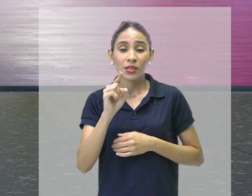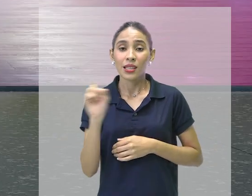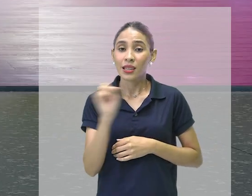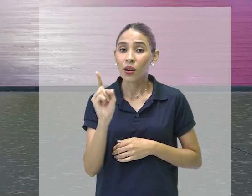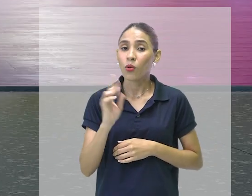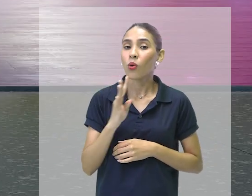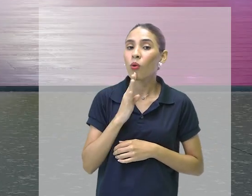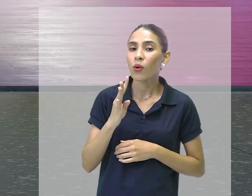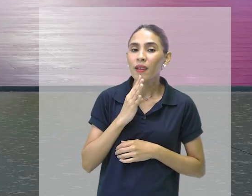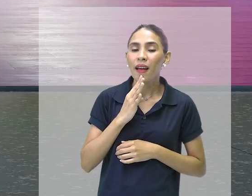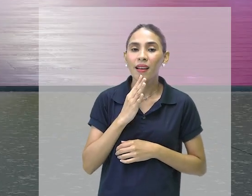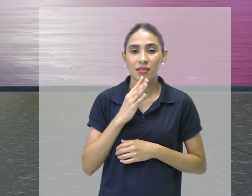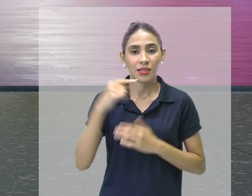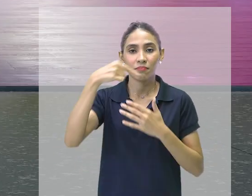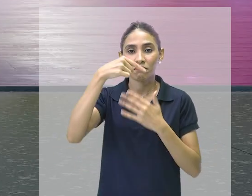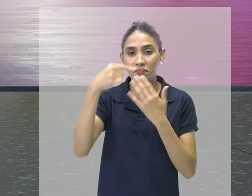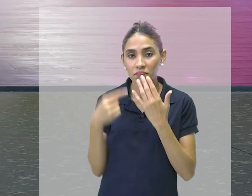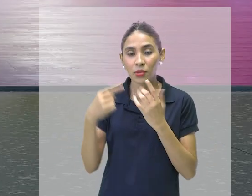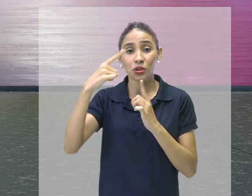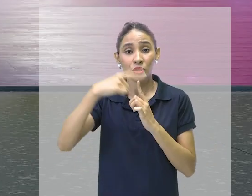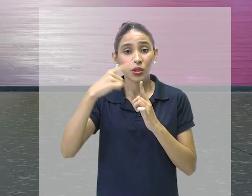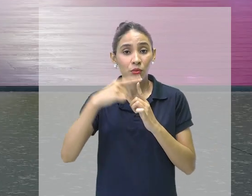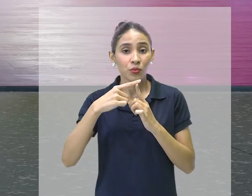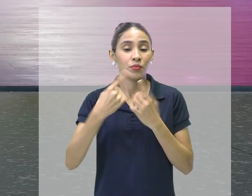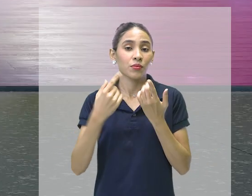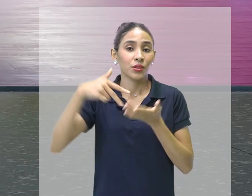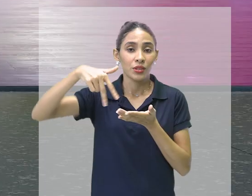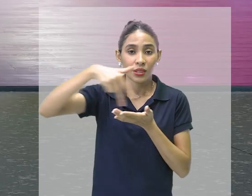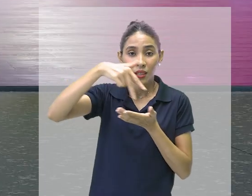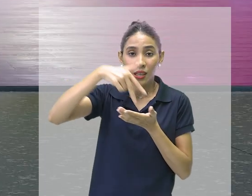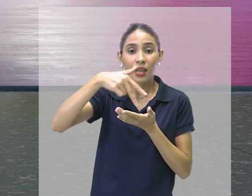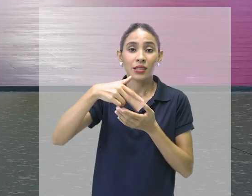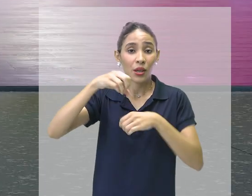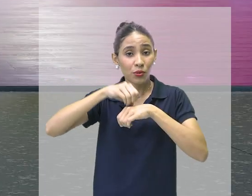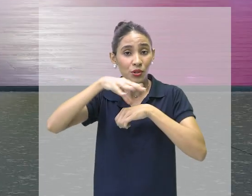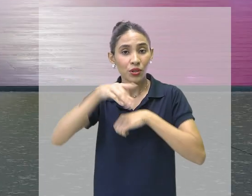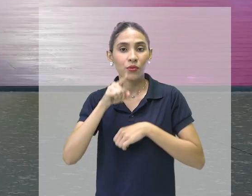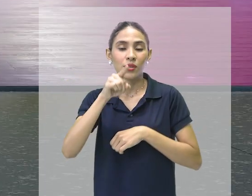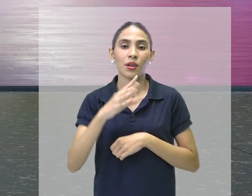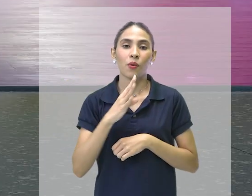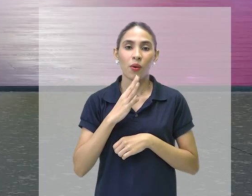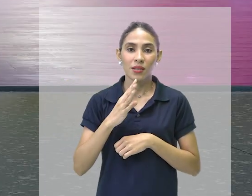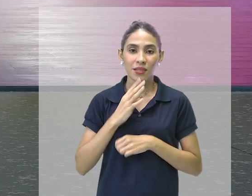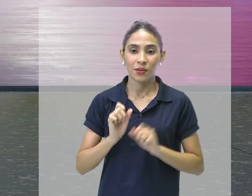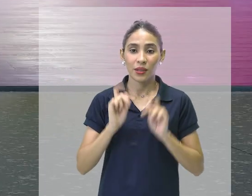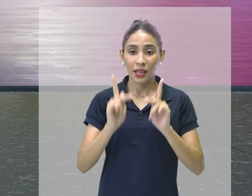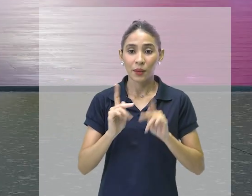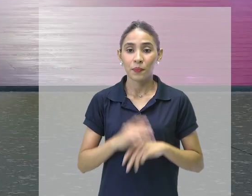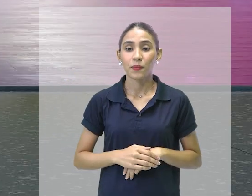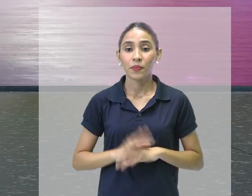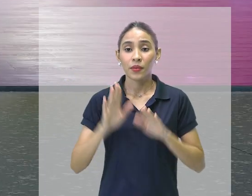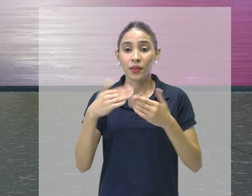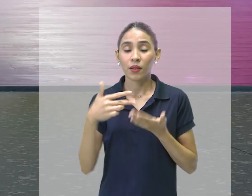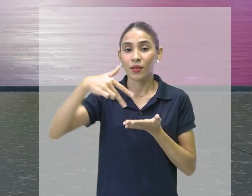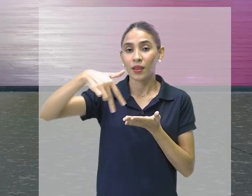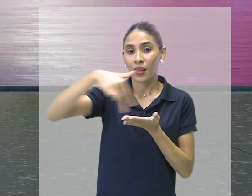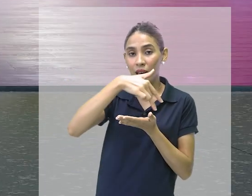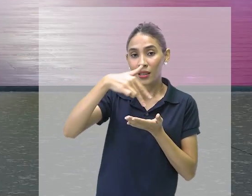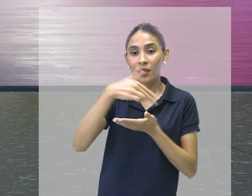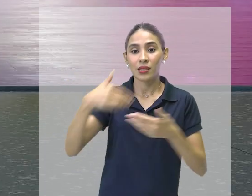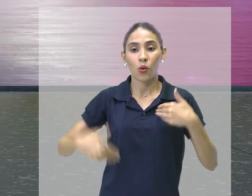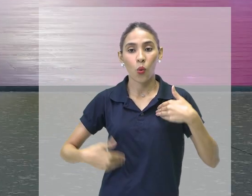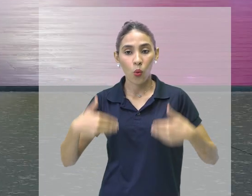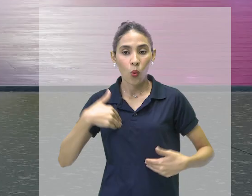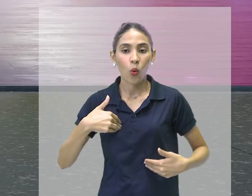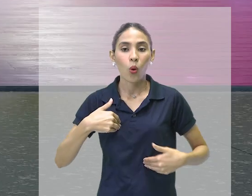que ainda não conhecem nenhum tipo de dança, né, eu desafio vocês a conhecerem, tá bom? Prosseguindo, por meio